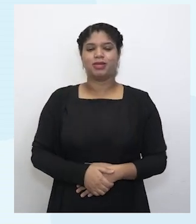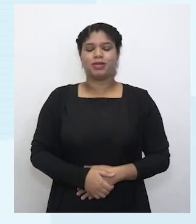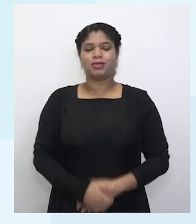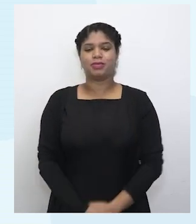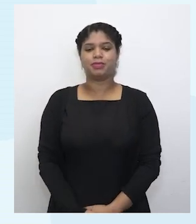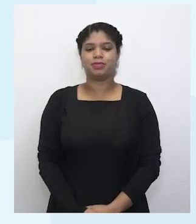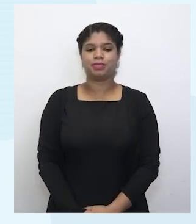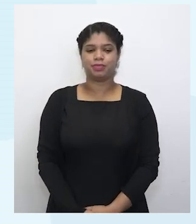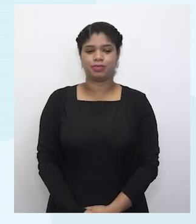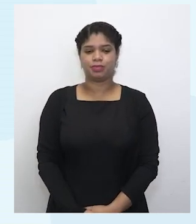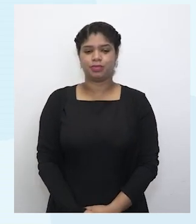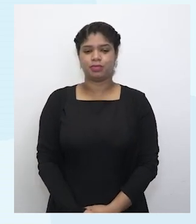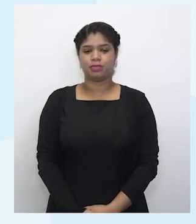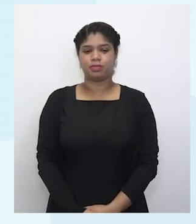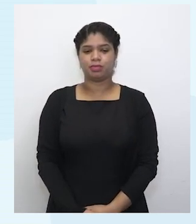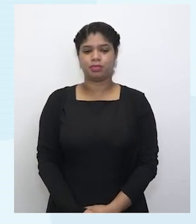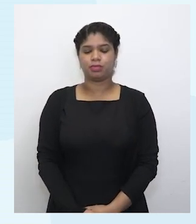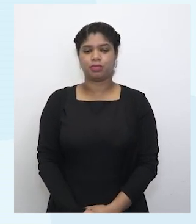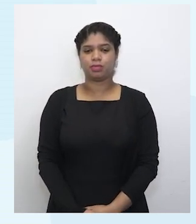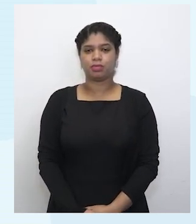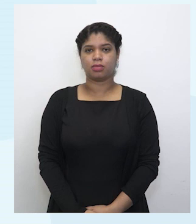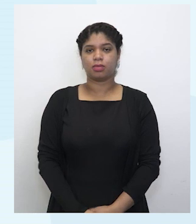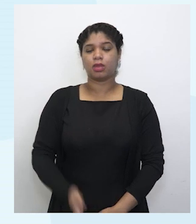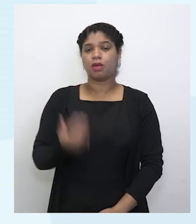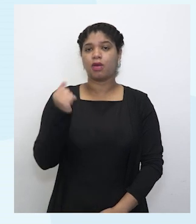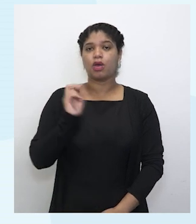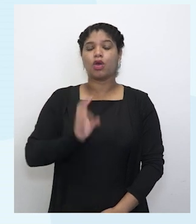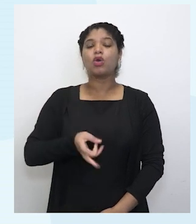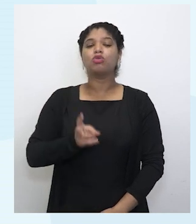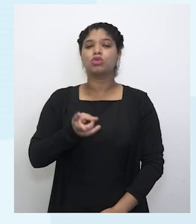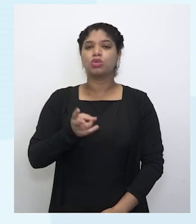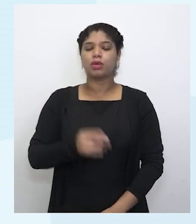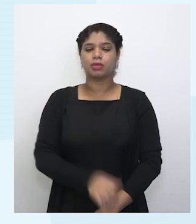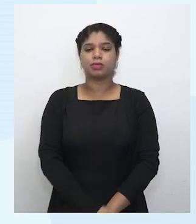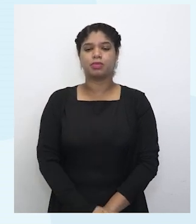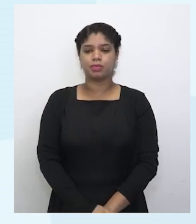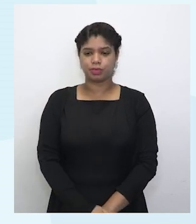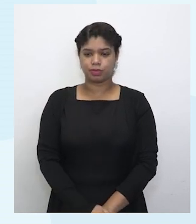E aí a gente vai também seguir o nosso caminho.